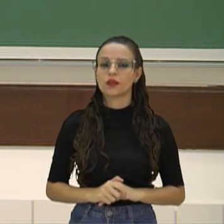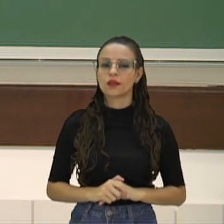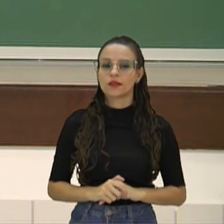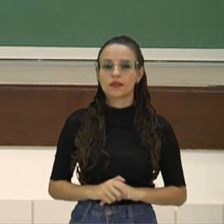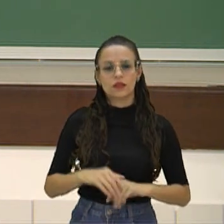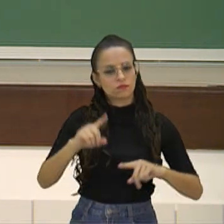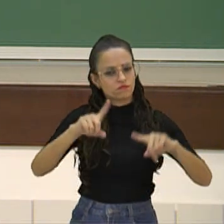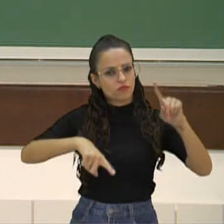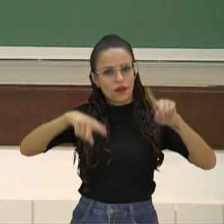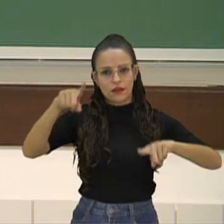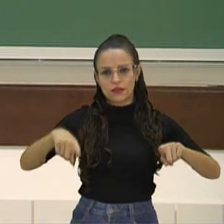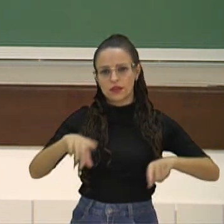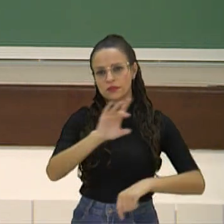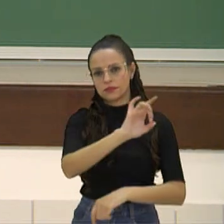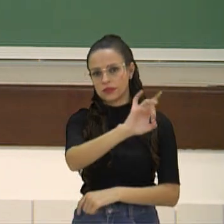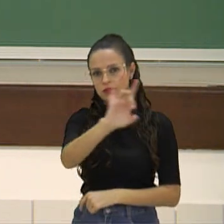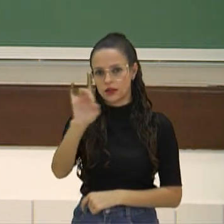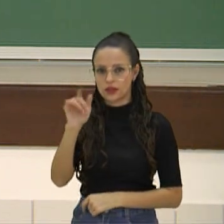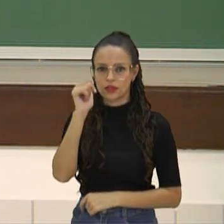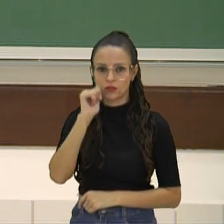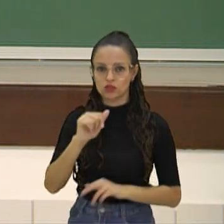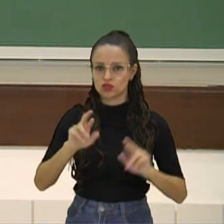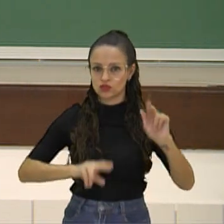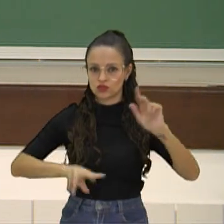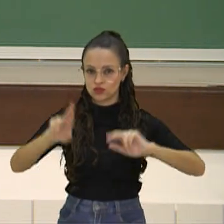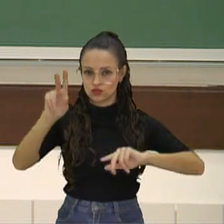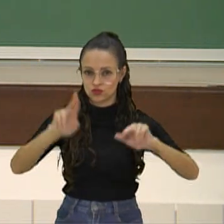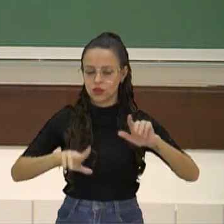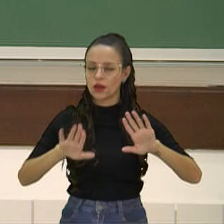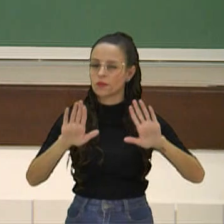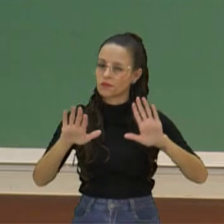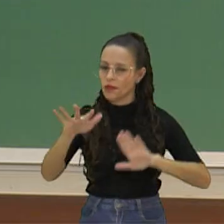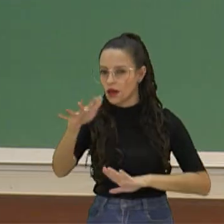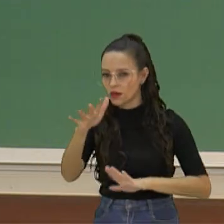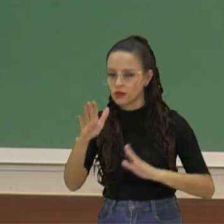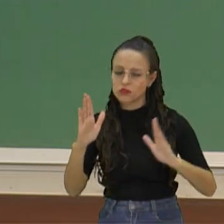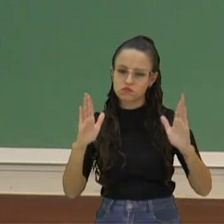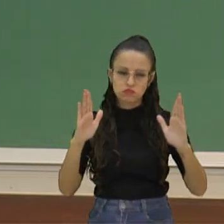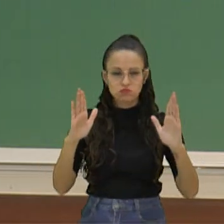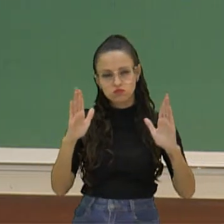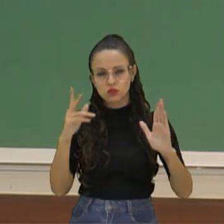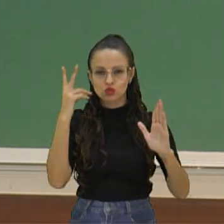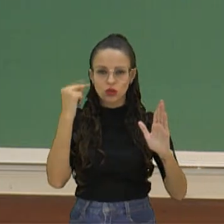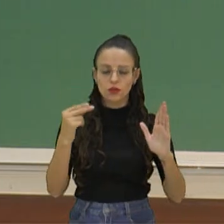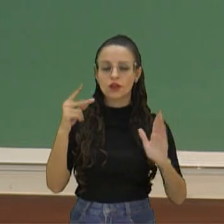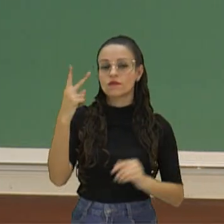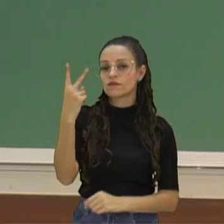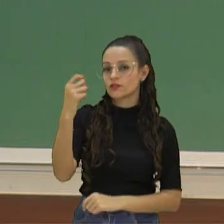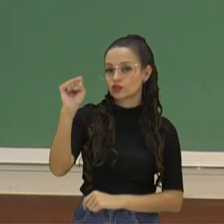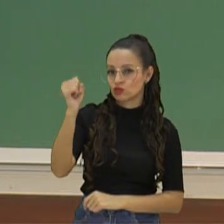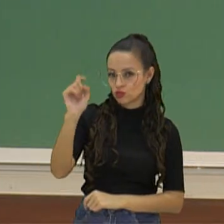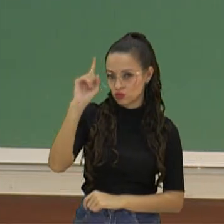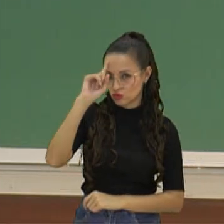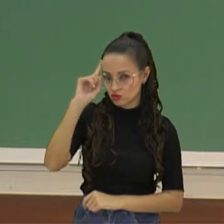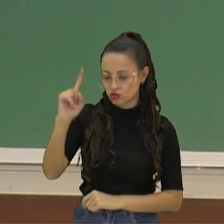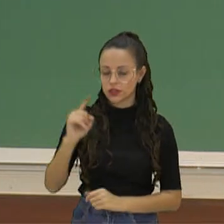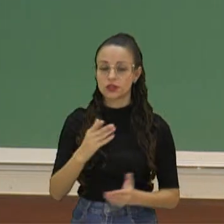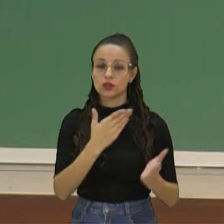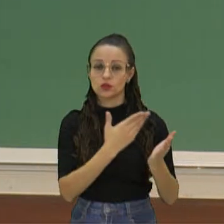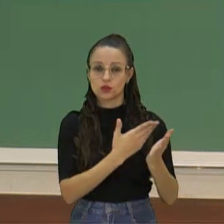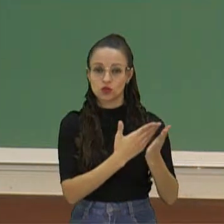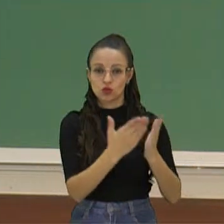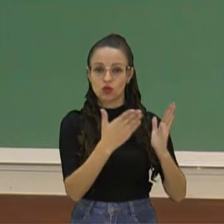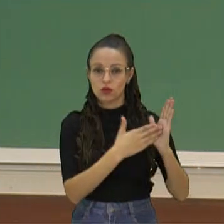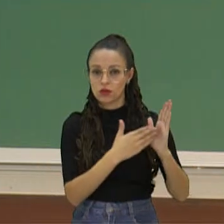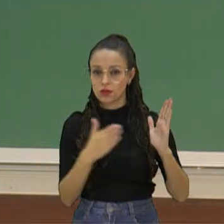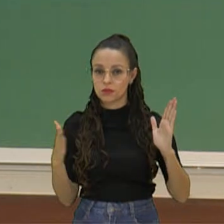aí varia de mulher para mulher, mas é um período que ele tem mais ou menos, em média, né, de um modo geral, 28 dias. Tá? Ele começa já